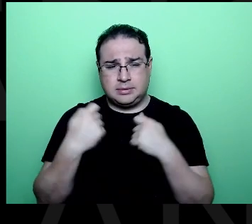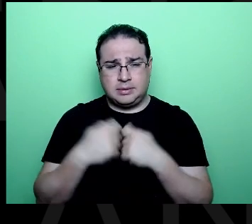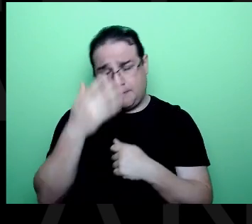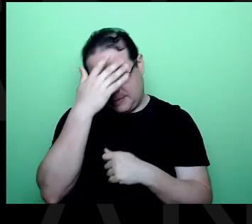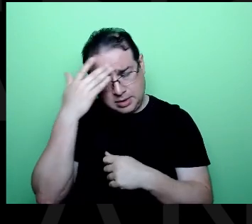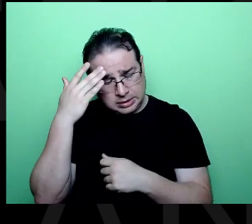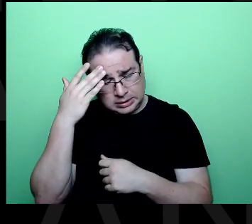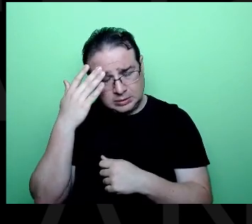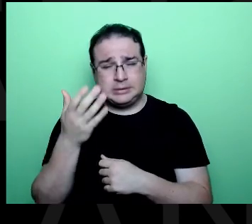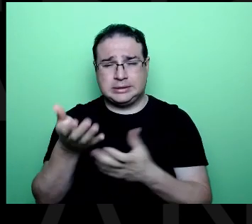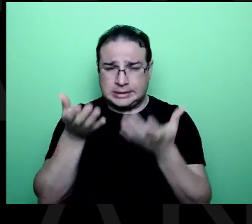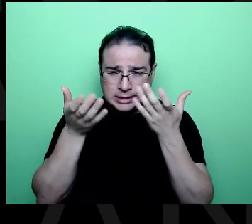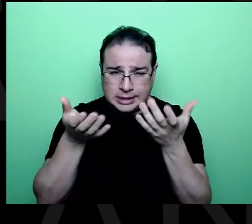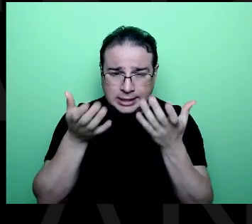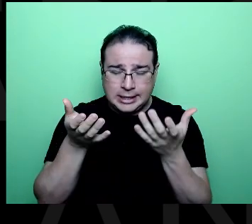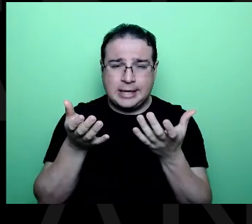gente